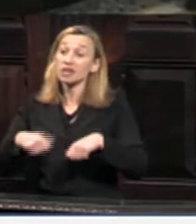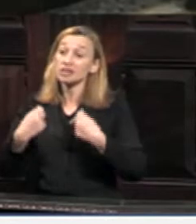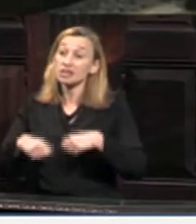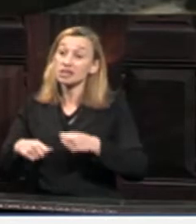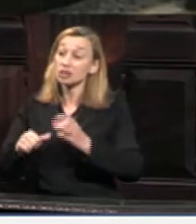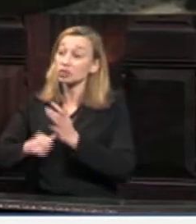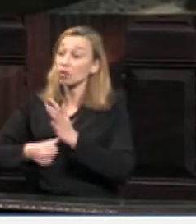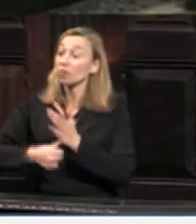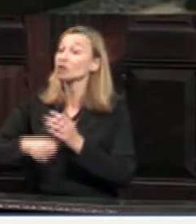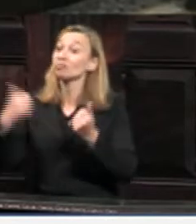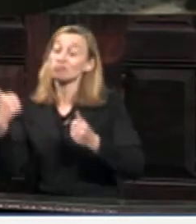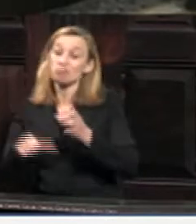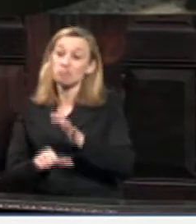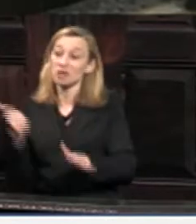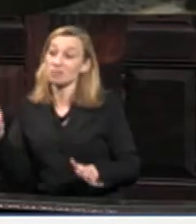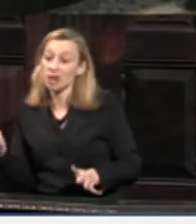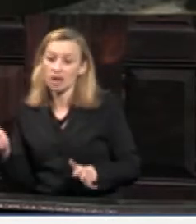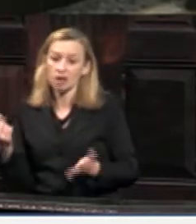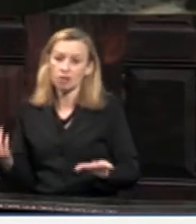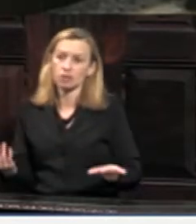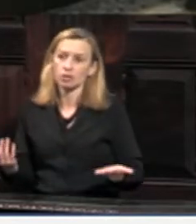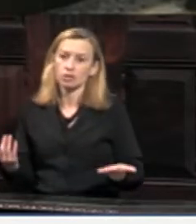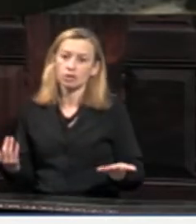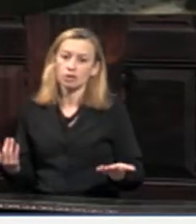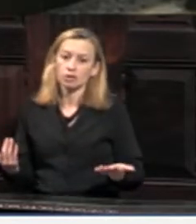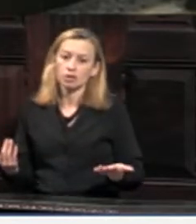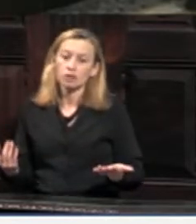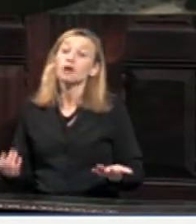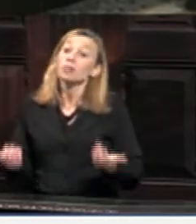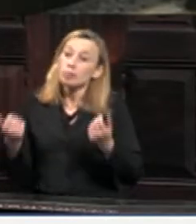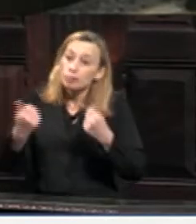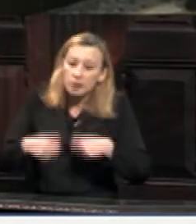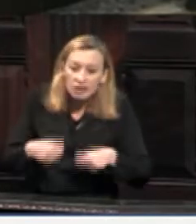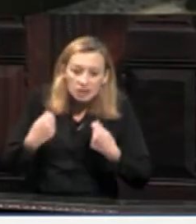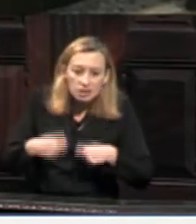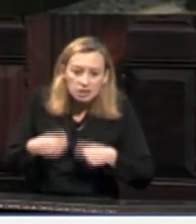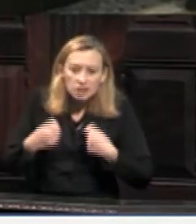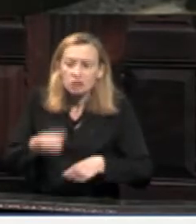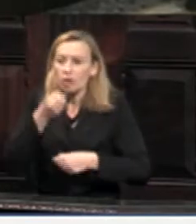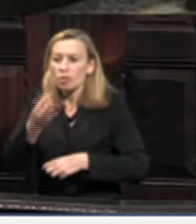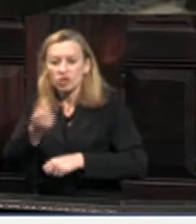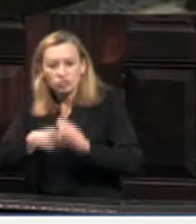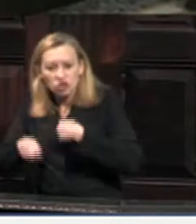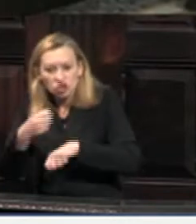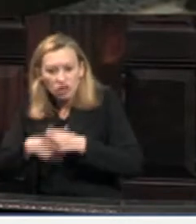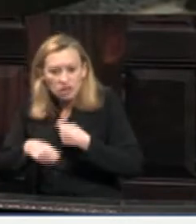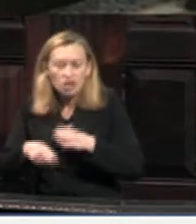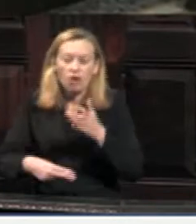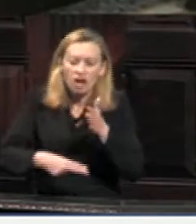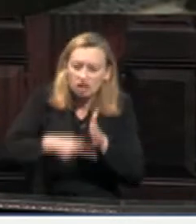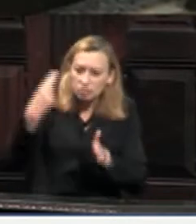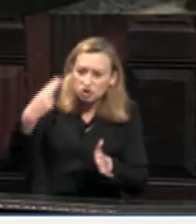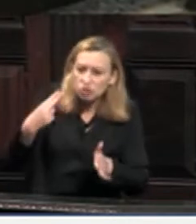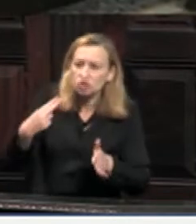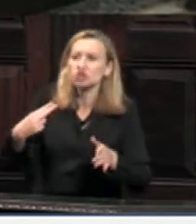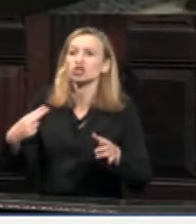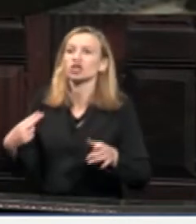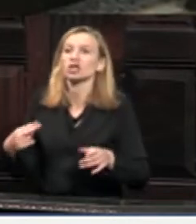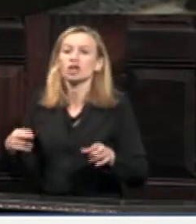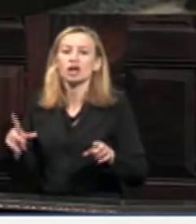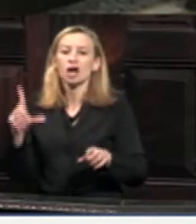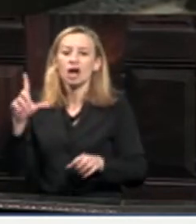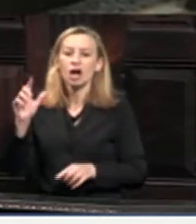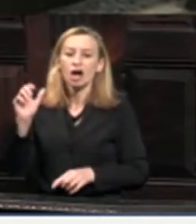CISREG continue regulando a internação, as cirurgias, mas o ambulatório, que é o que a